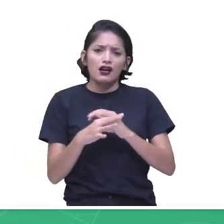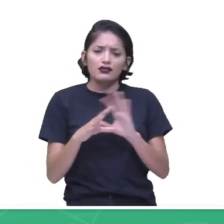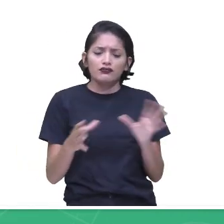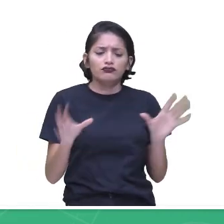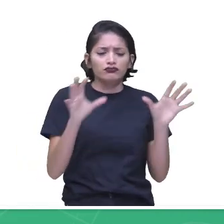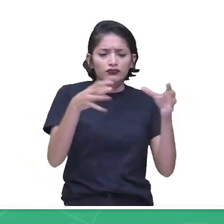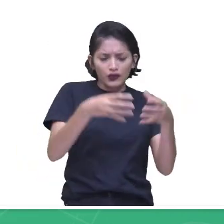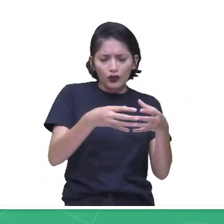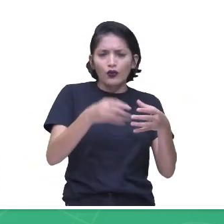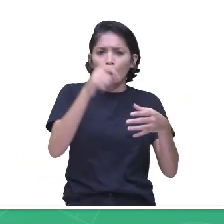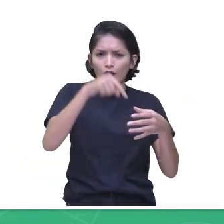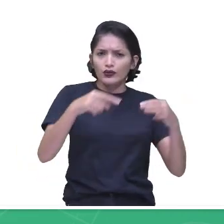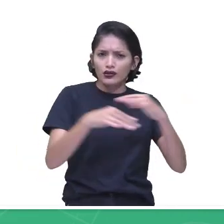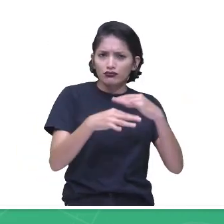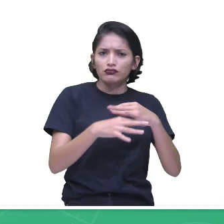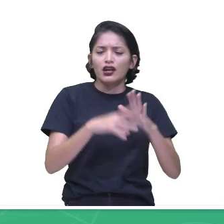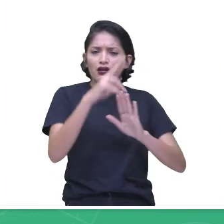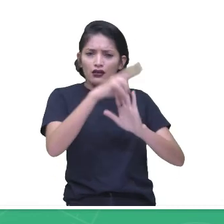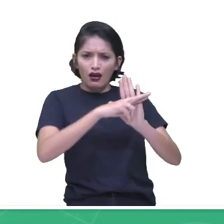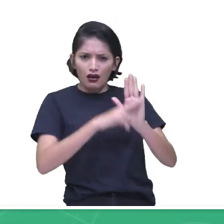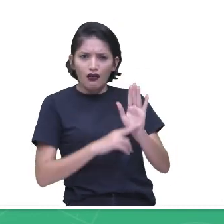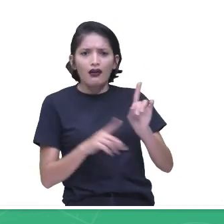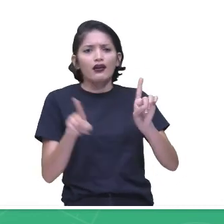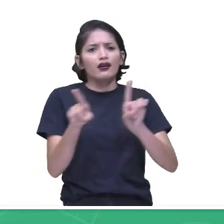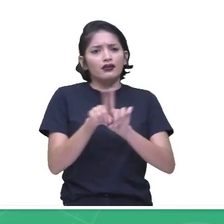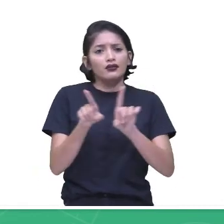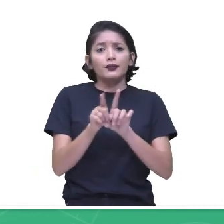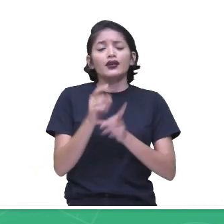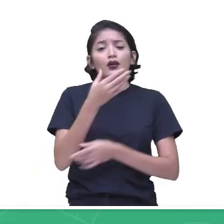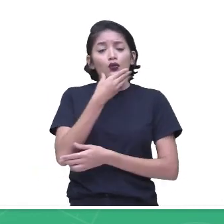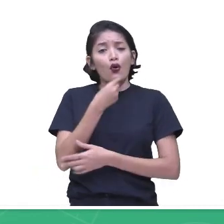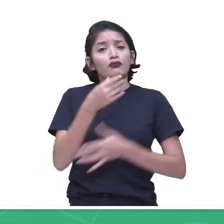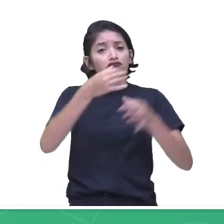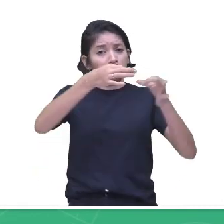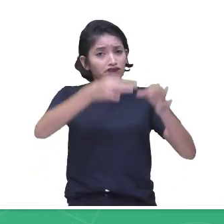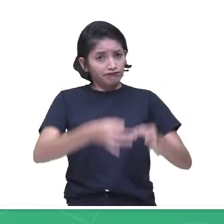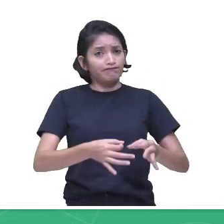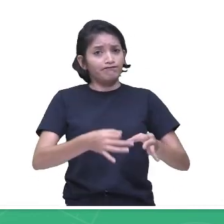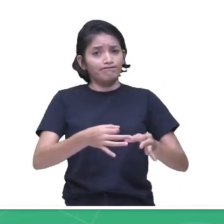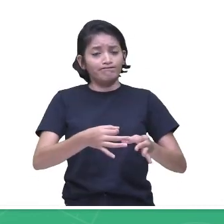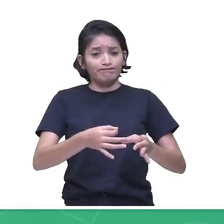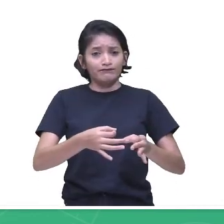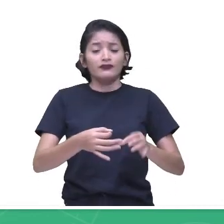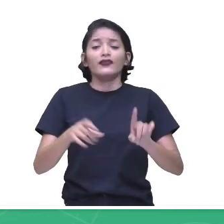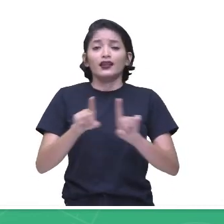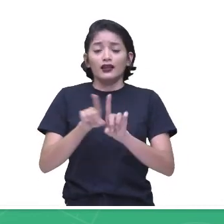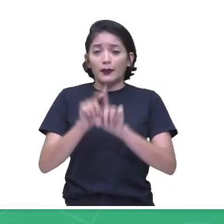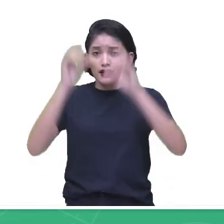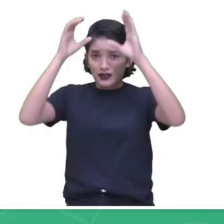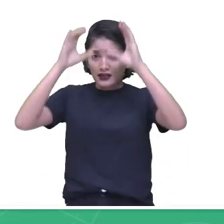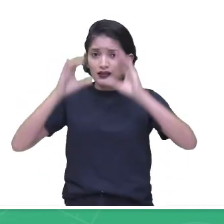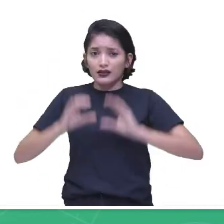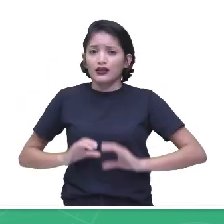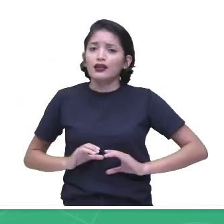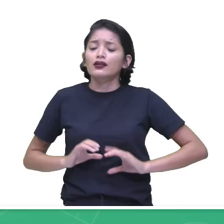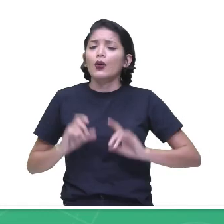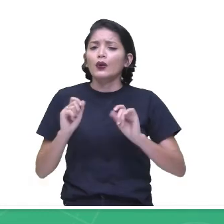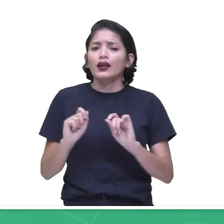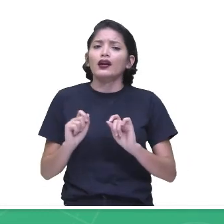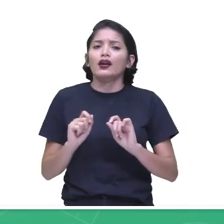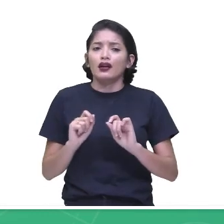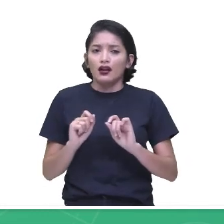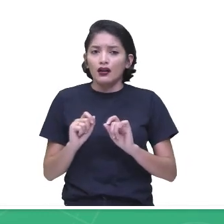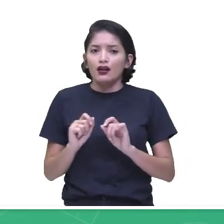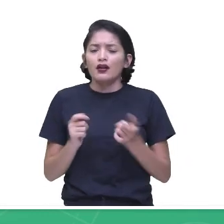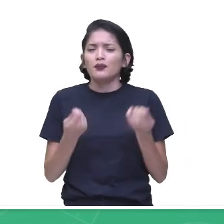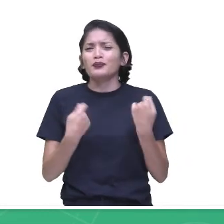e naquela dotada de homens absolutamente justos, os cidadãos não devem viver